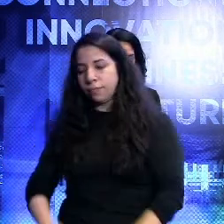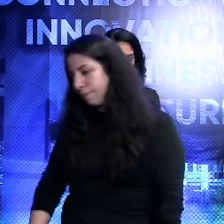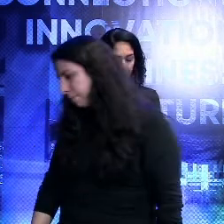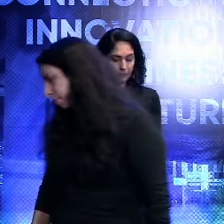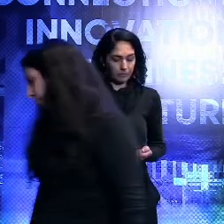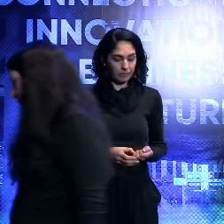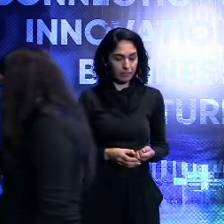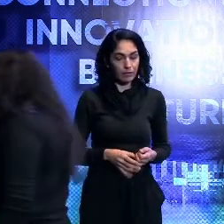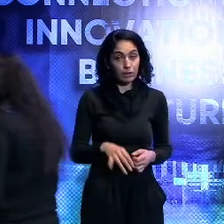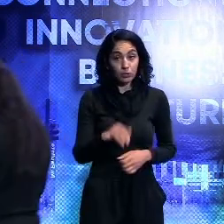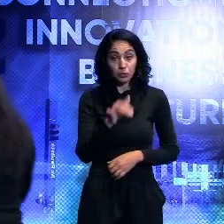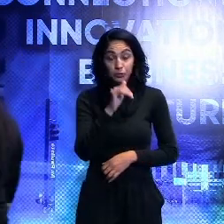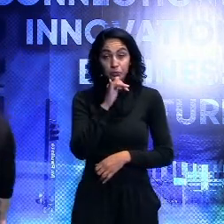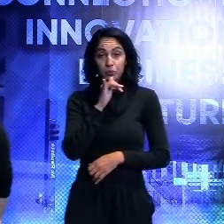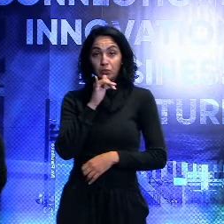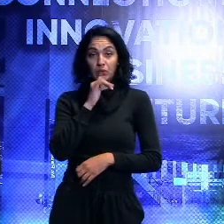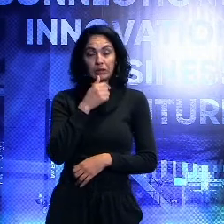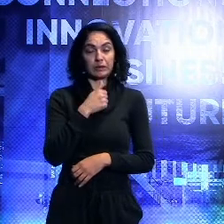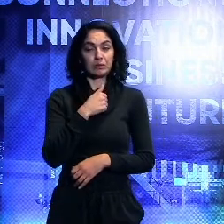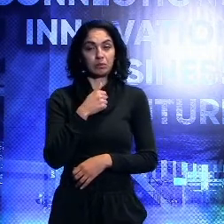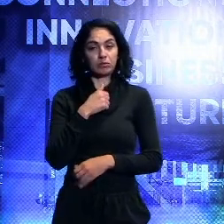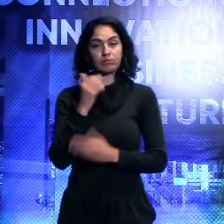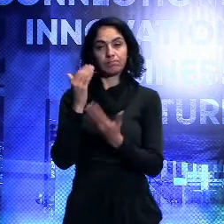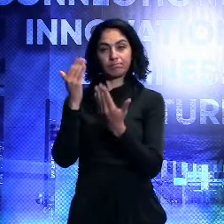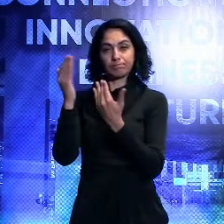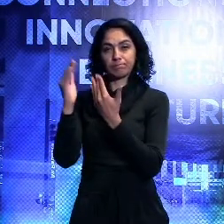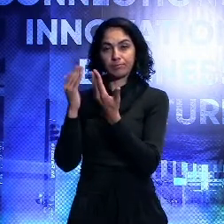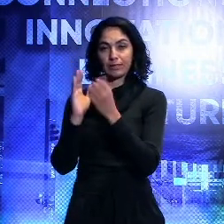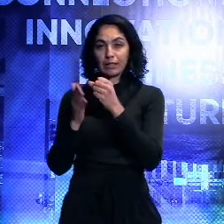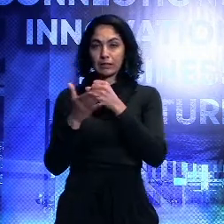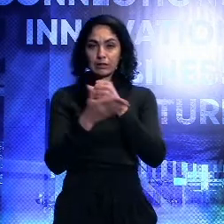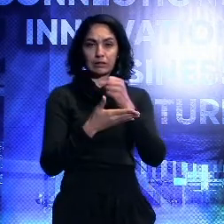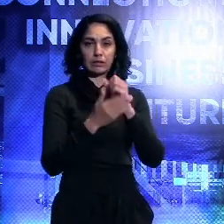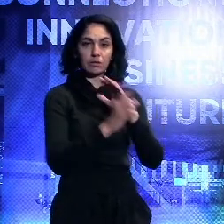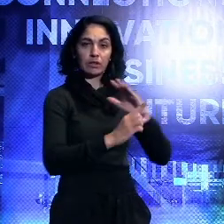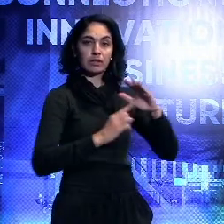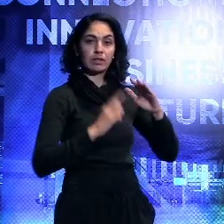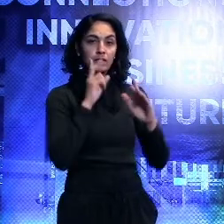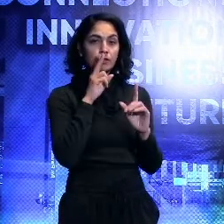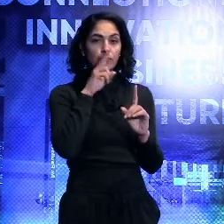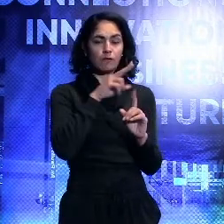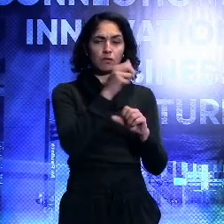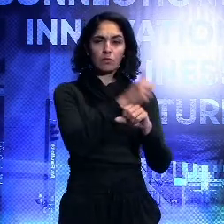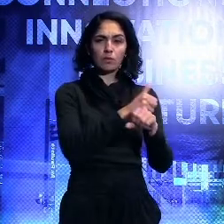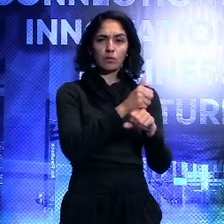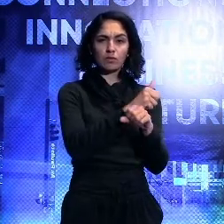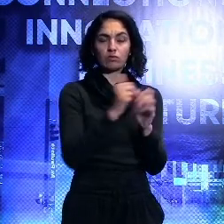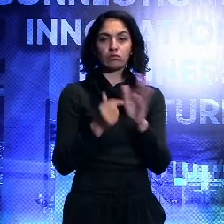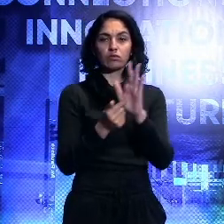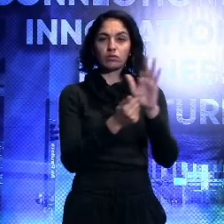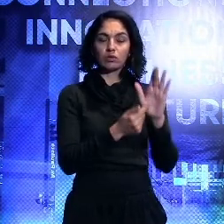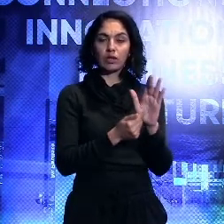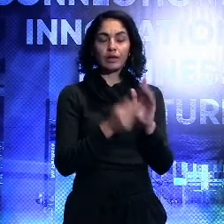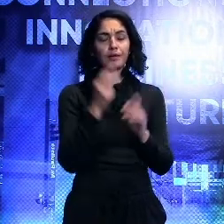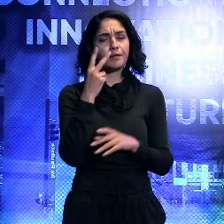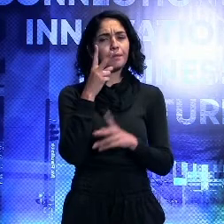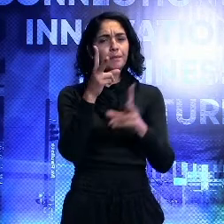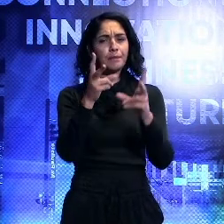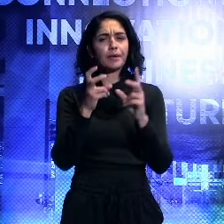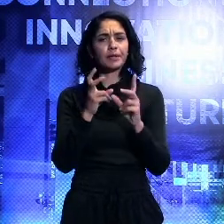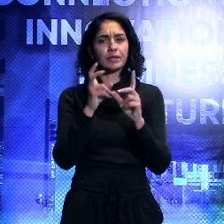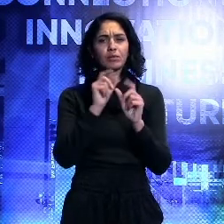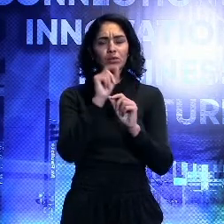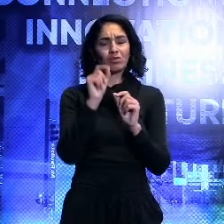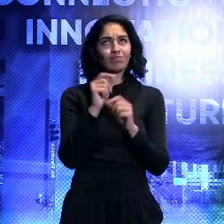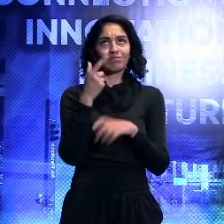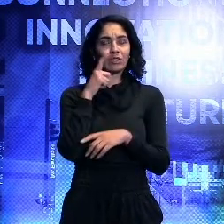seguinte, eu analisei a minha base de clientes, olhei lá para a profissão que eles indicam e vi que é muito segmentado, eu não